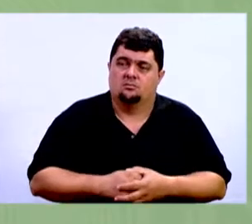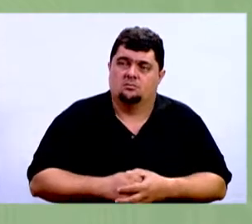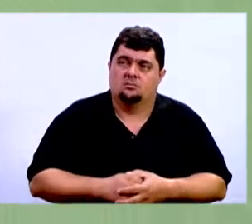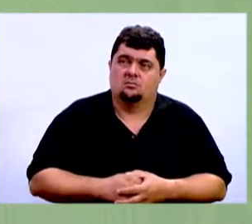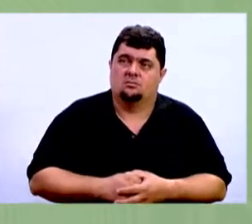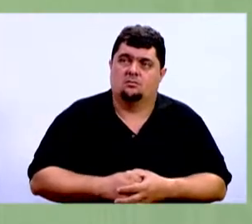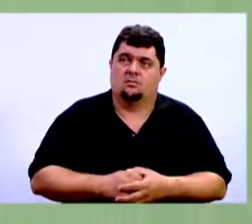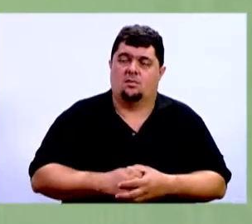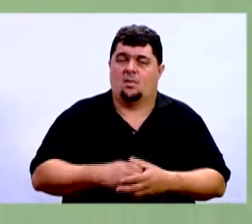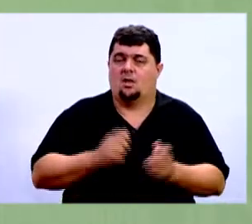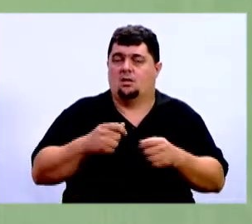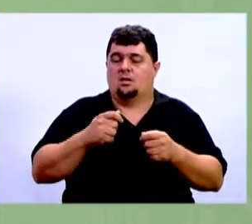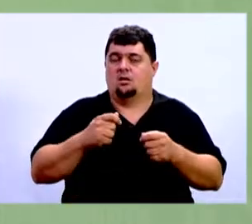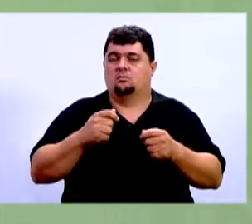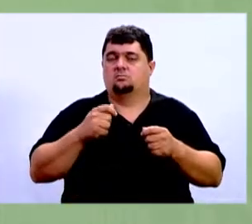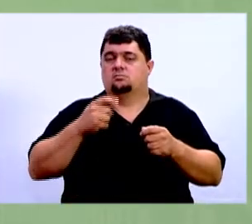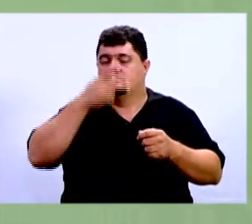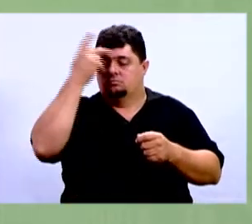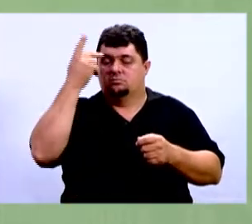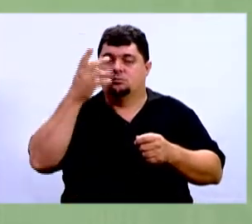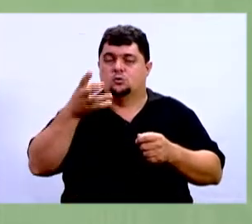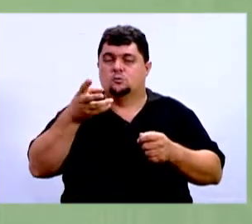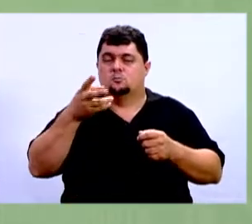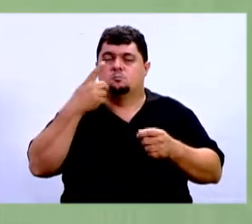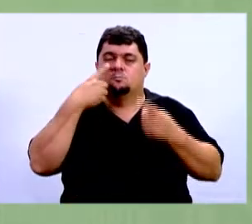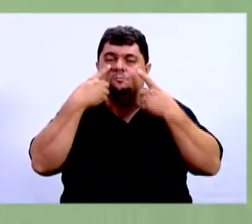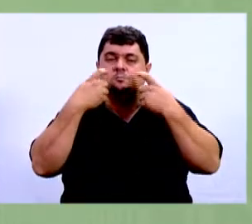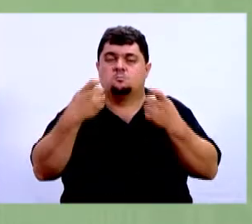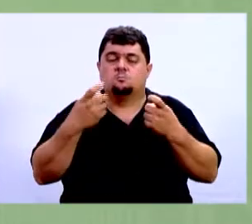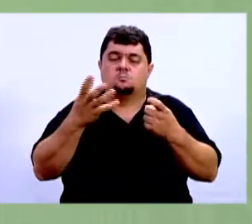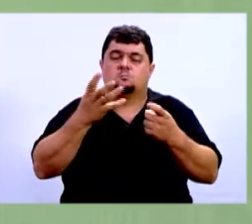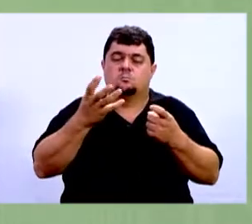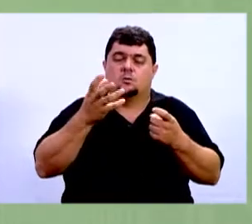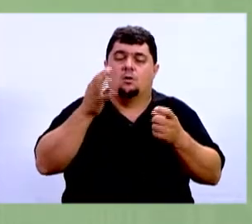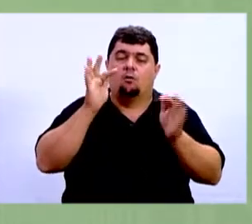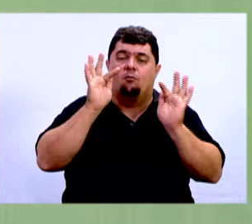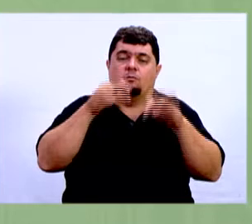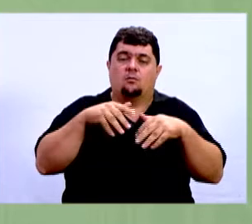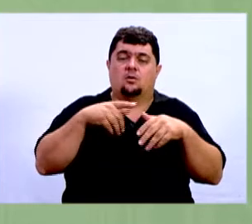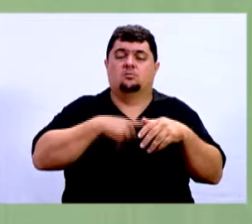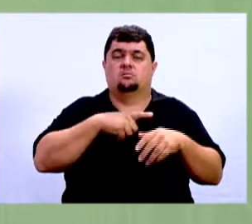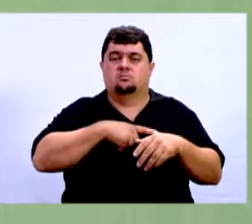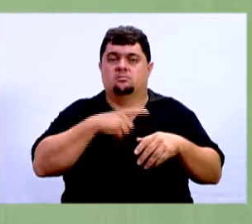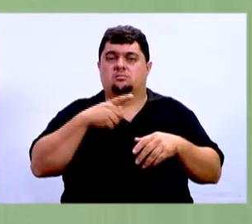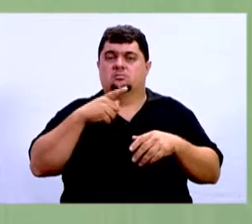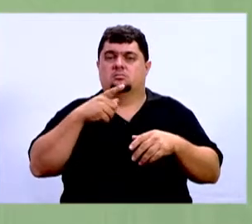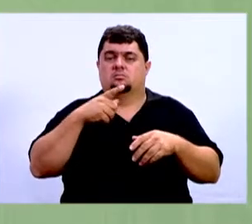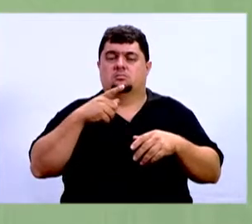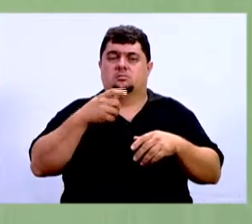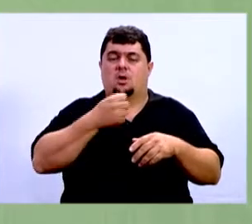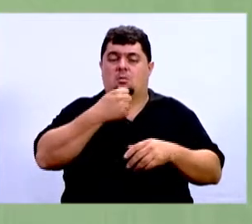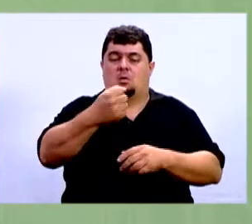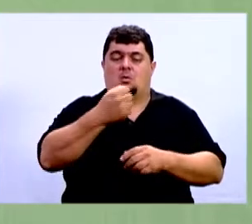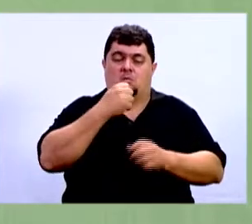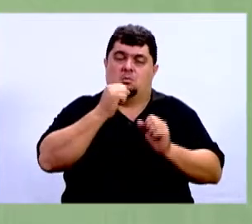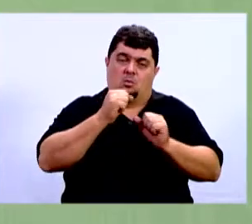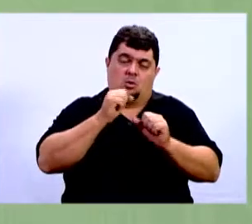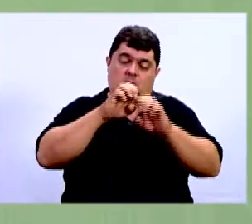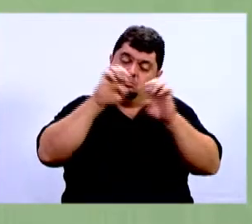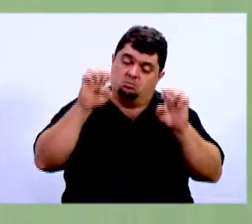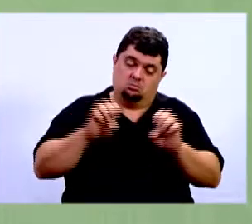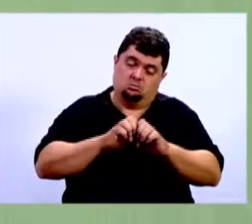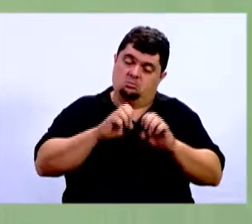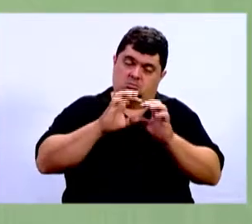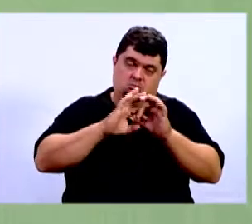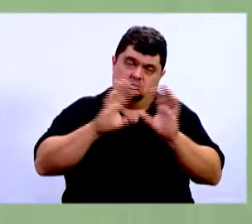com aquelas pessoas, né, aquilo que eu tenho interesse para dar resultado final. Então essa entrevista ela pode ser